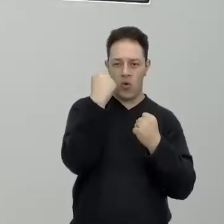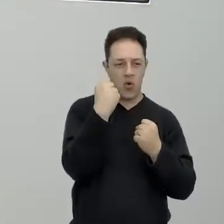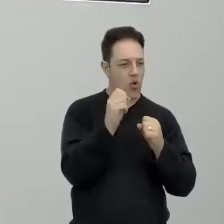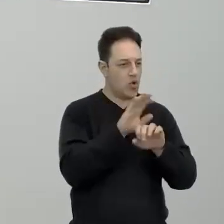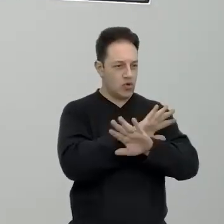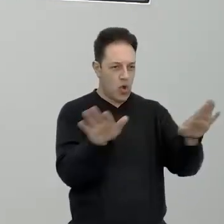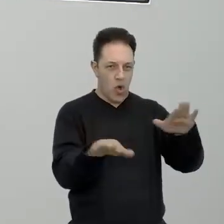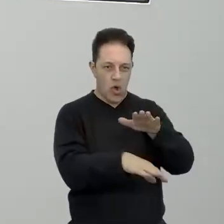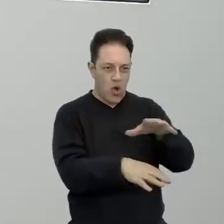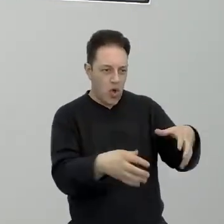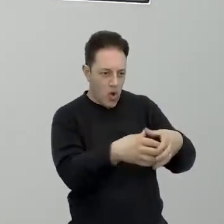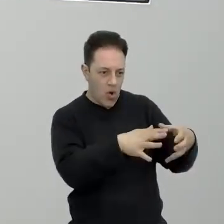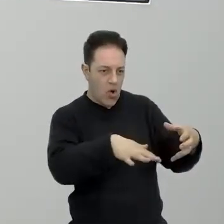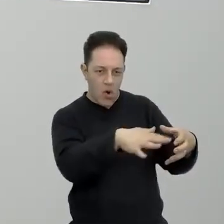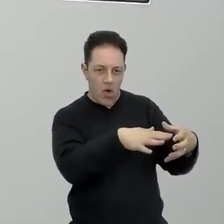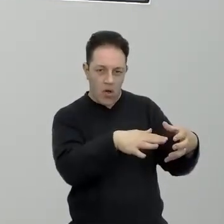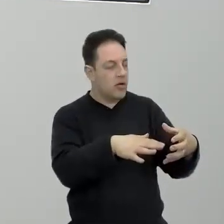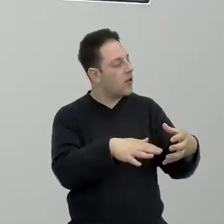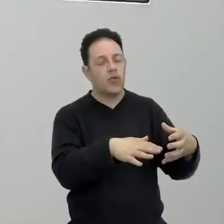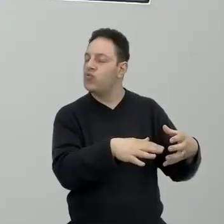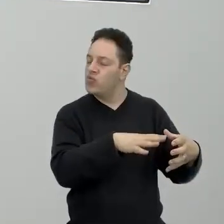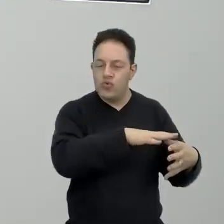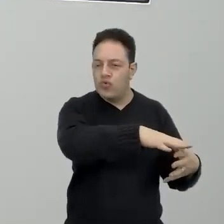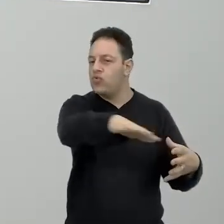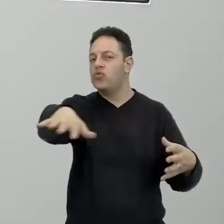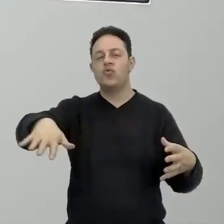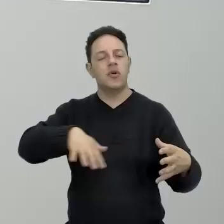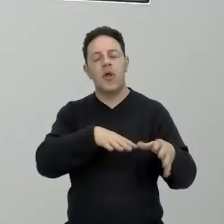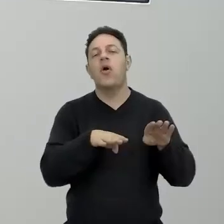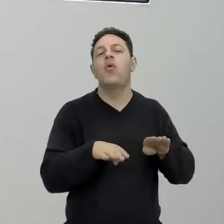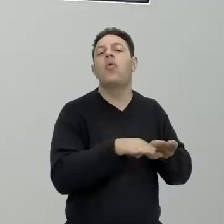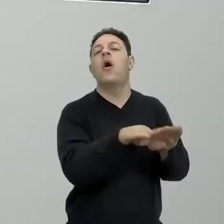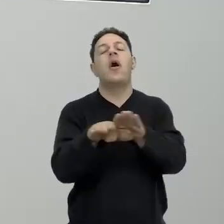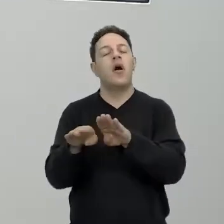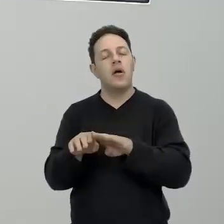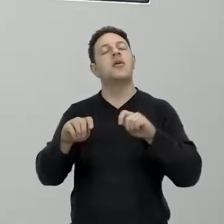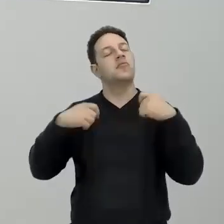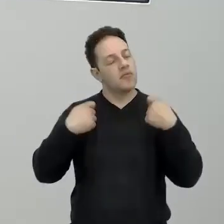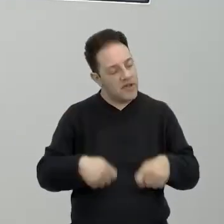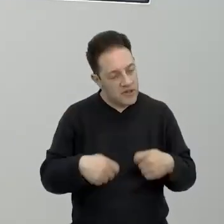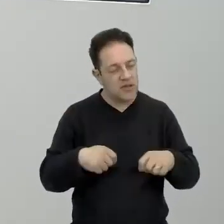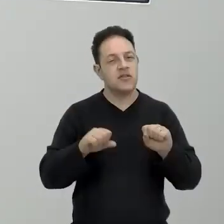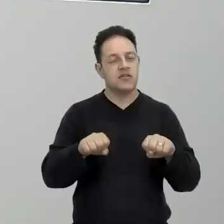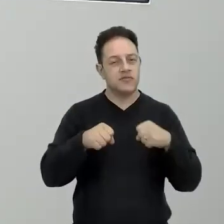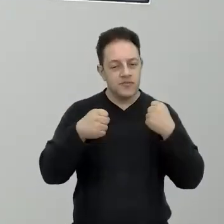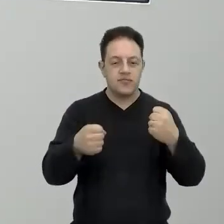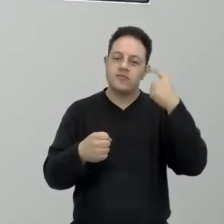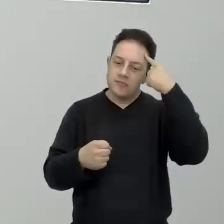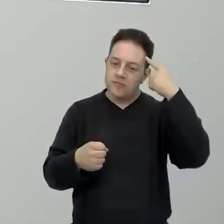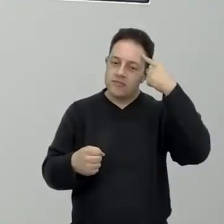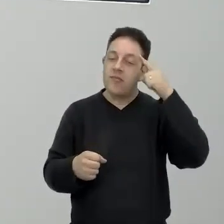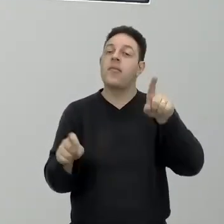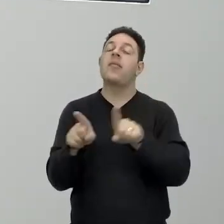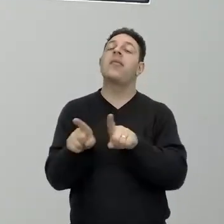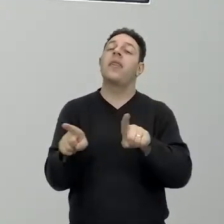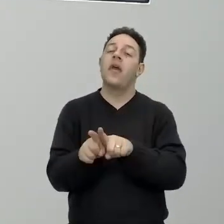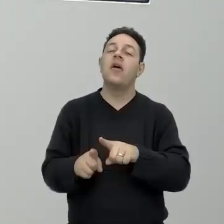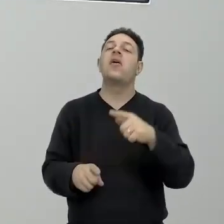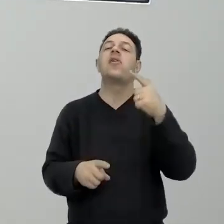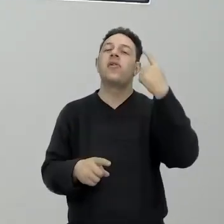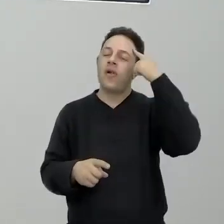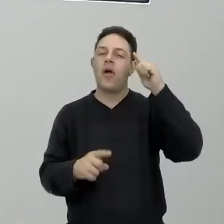e para todos e feito por todos, né? Então tem muito essa ideia da igualdade, tem muito essa ideia